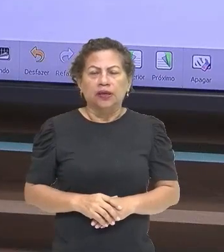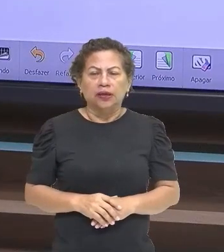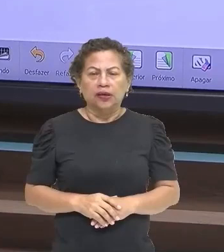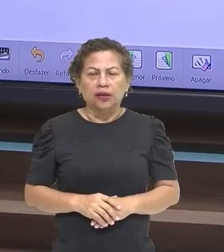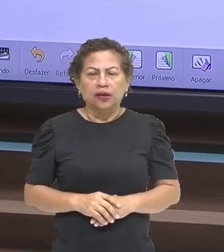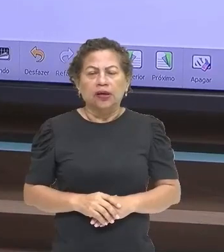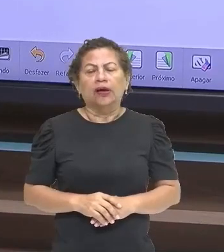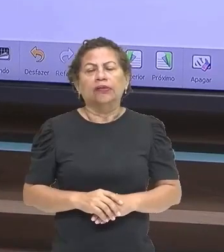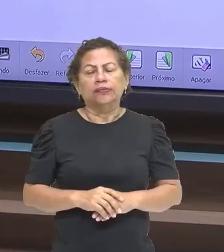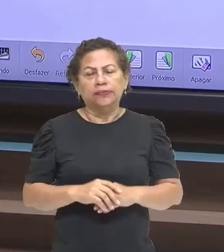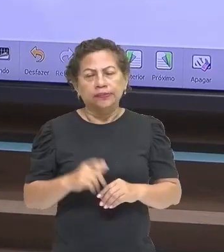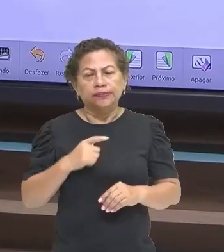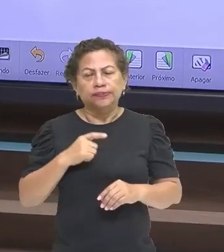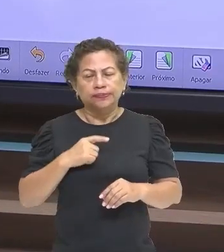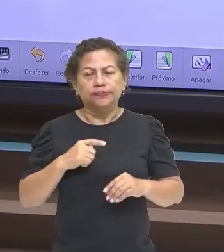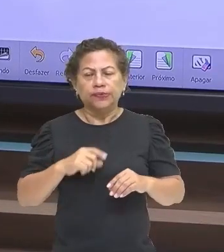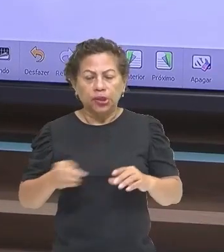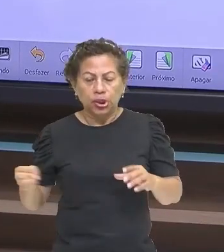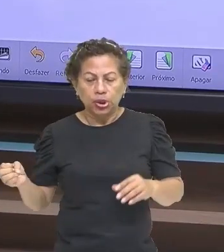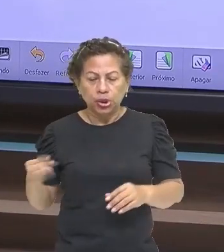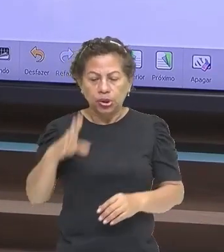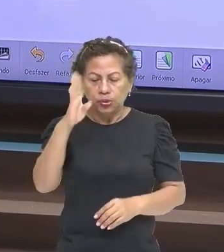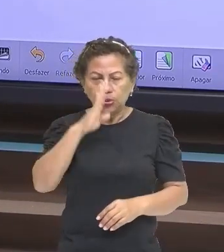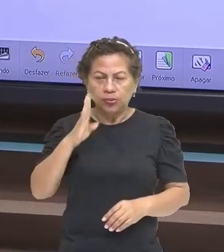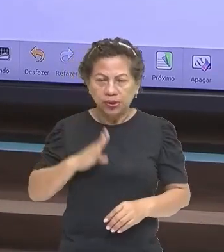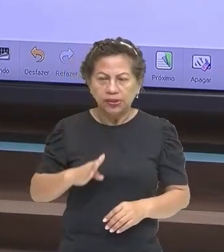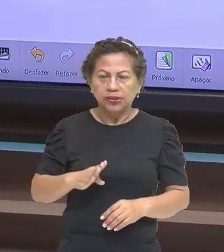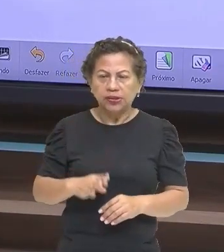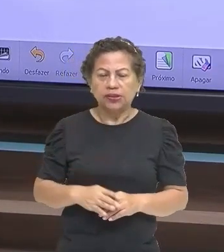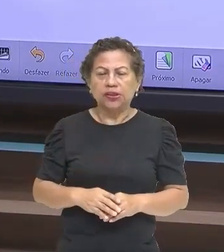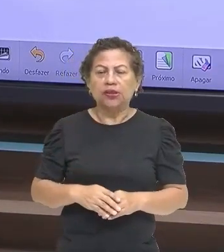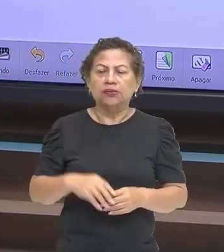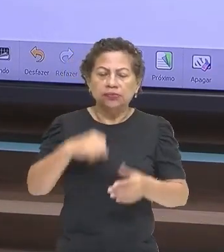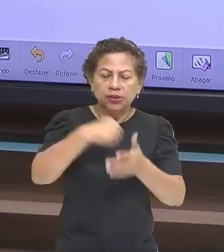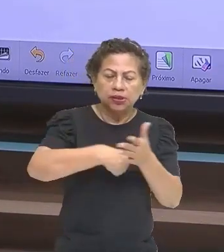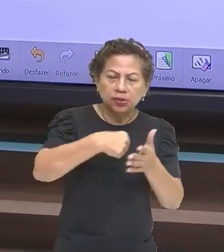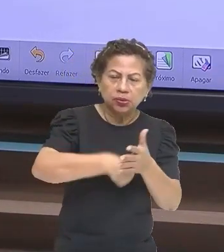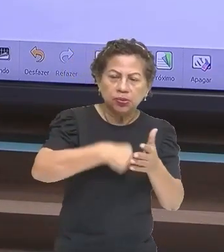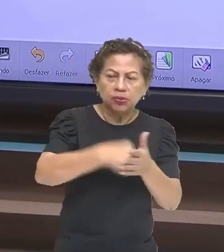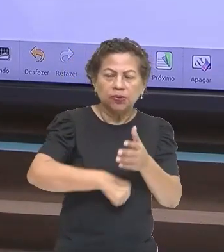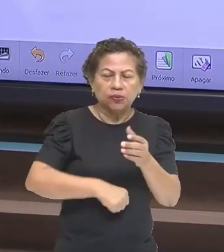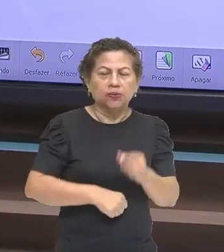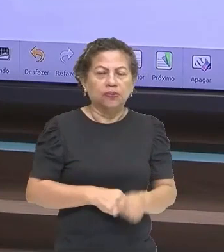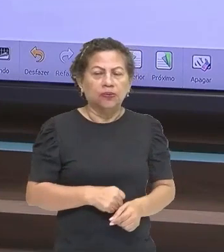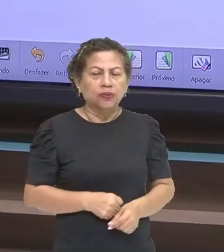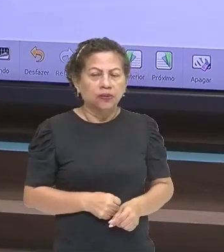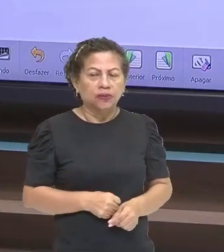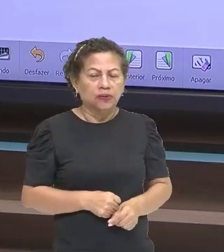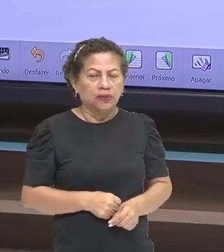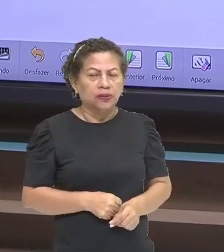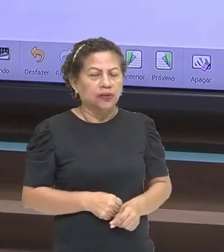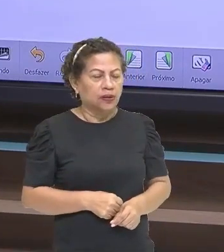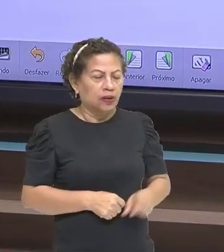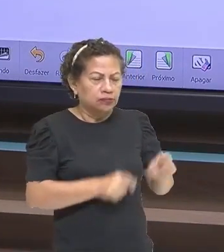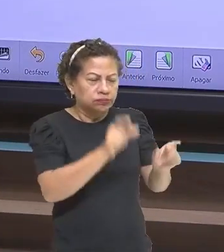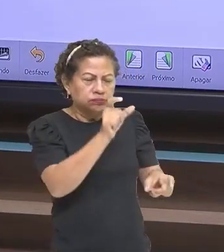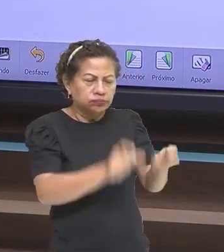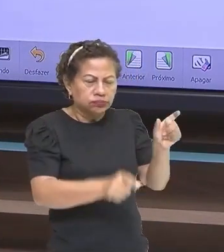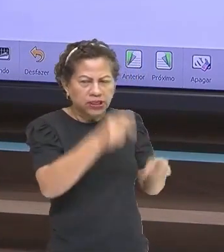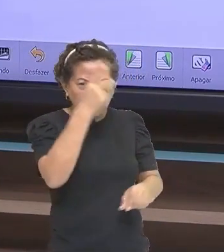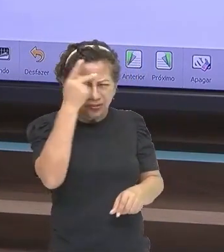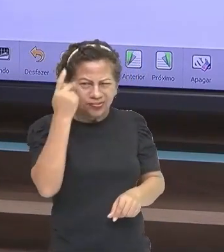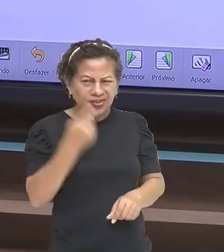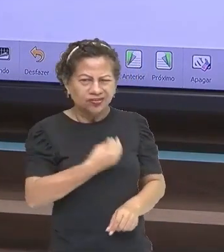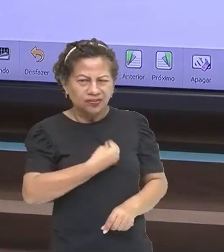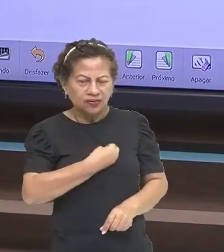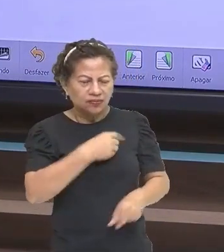conseguiram mobilizar a luta do homem do campo por todo o território nacional, tá certo? Você